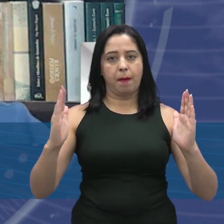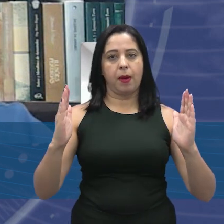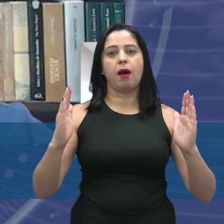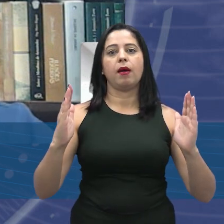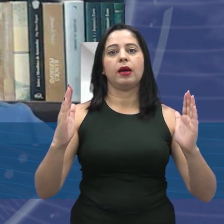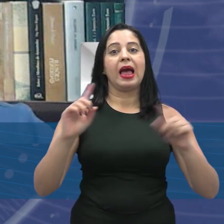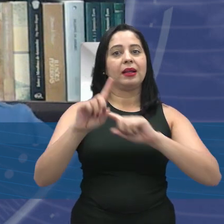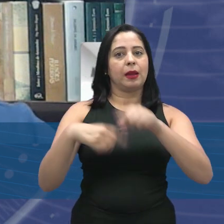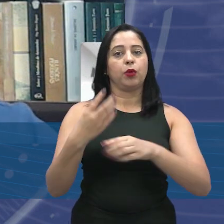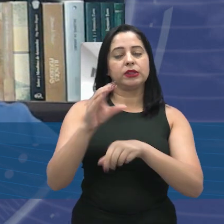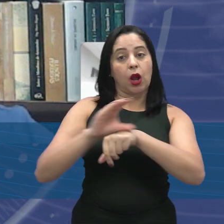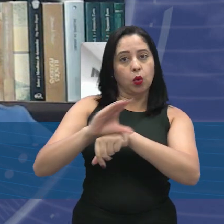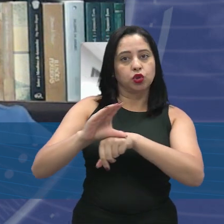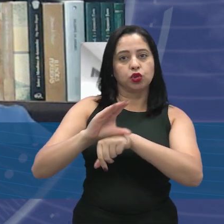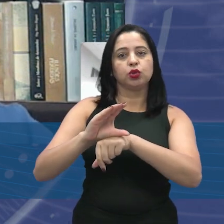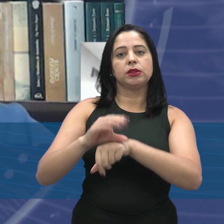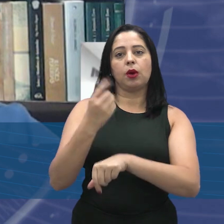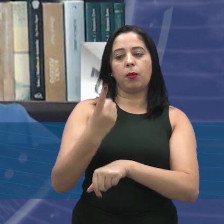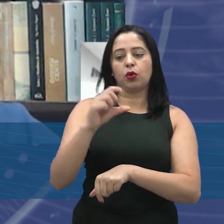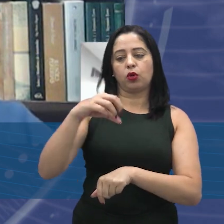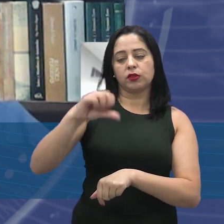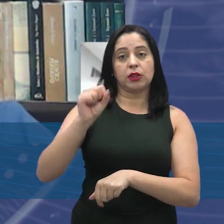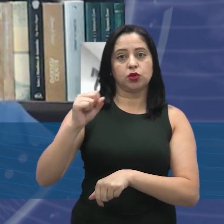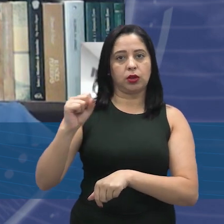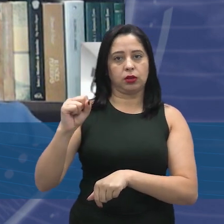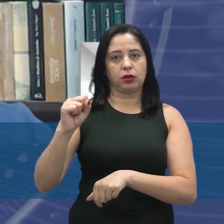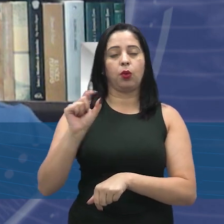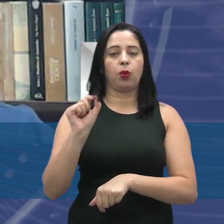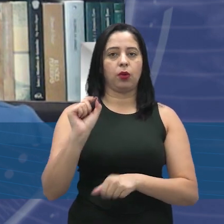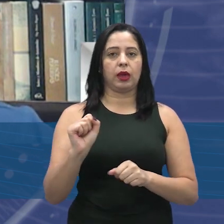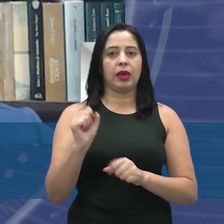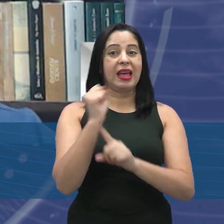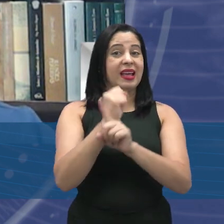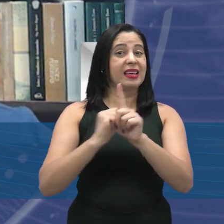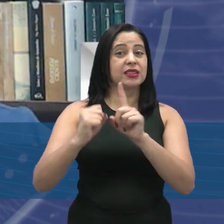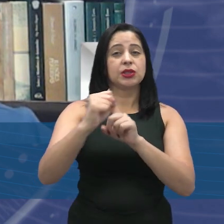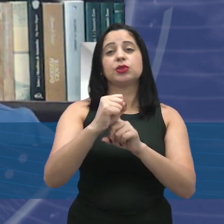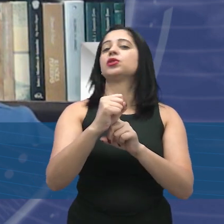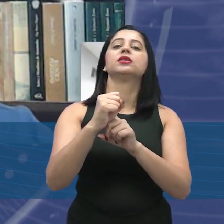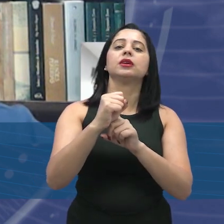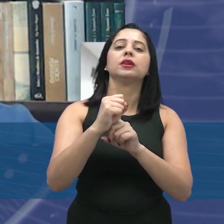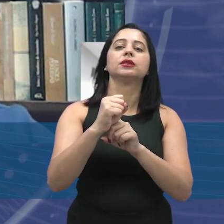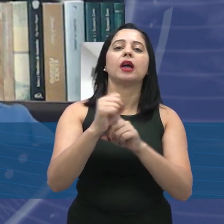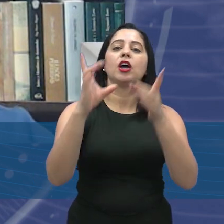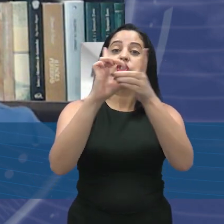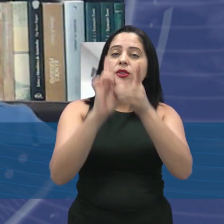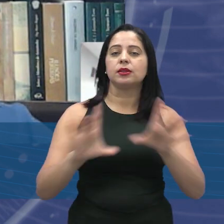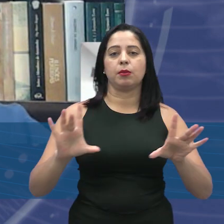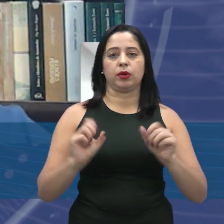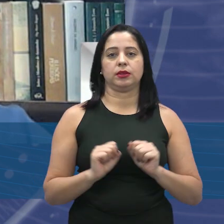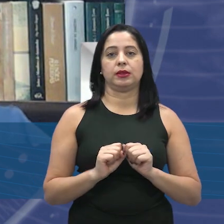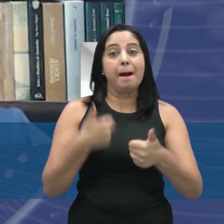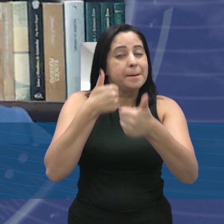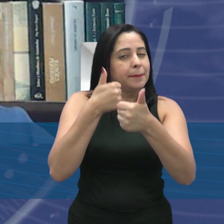com a Constituição de 88, que é uma sociedade muito próxima daquilo que a gente chama de social-democracia.